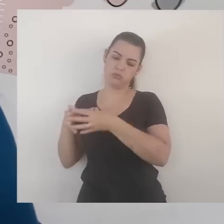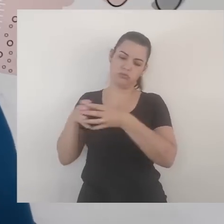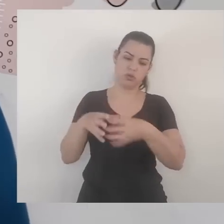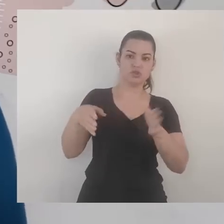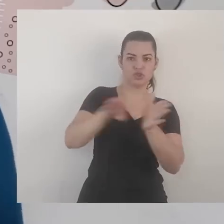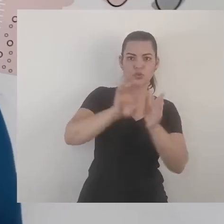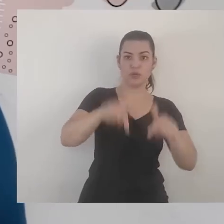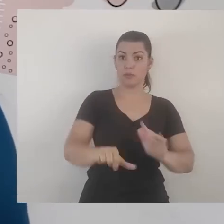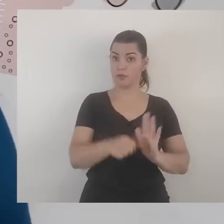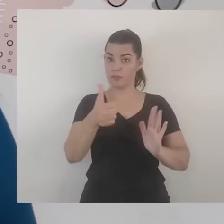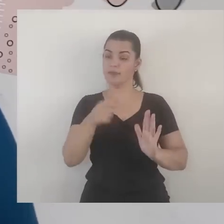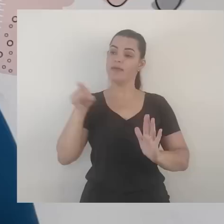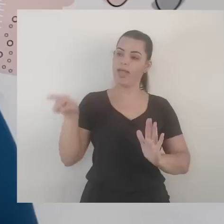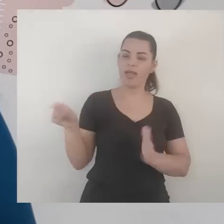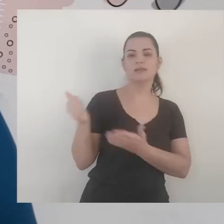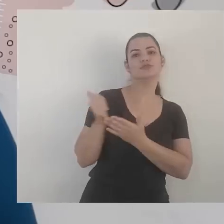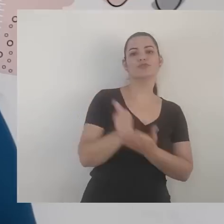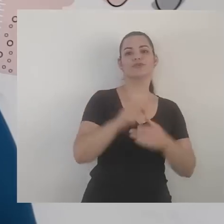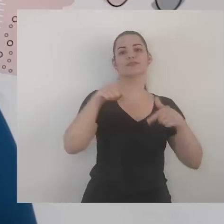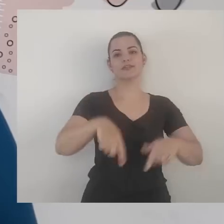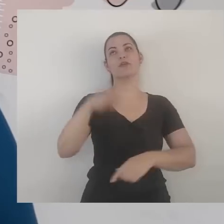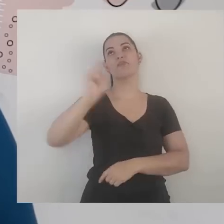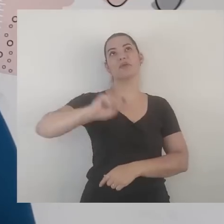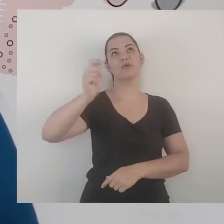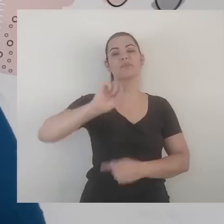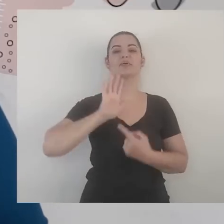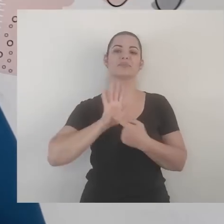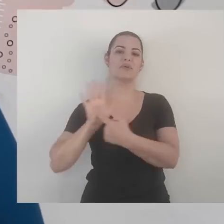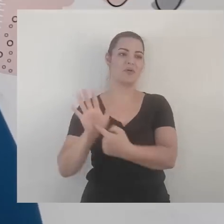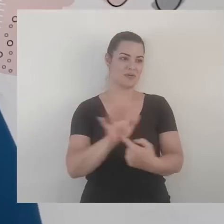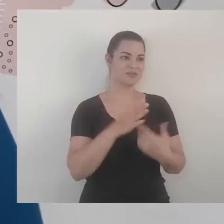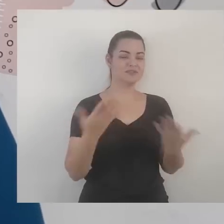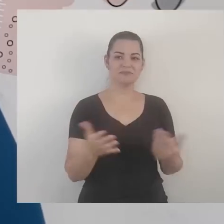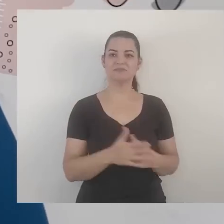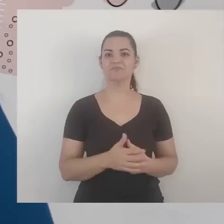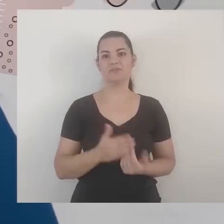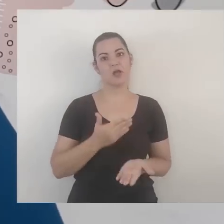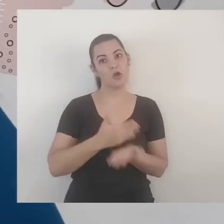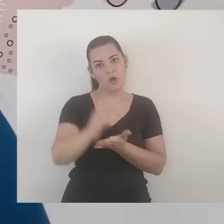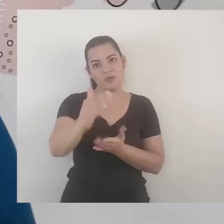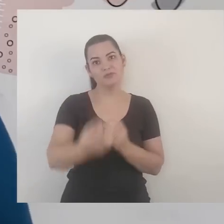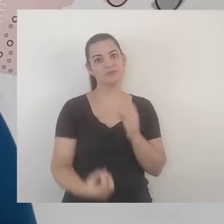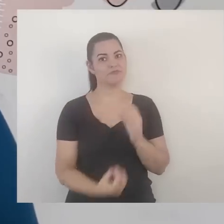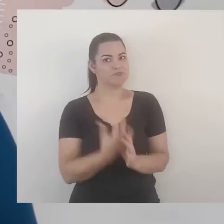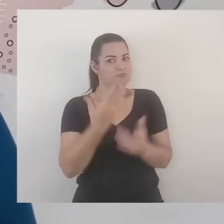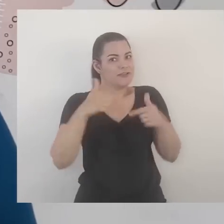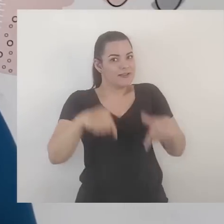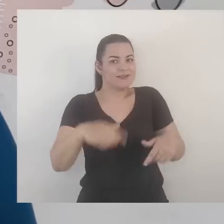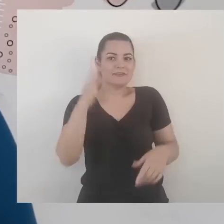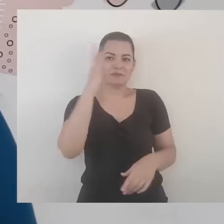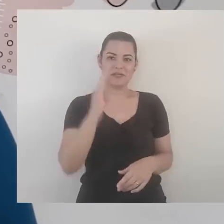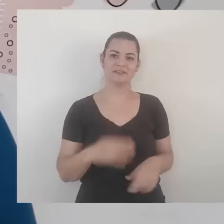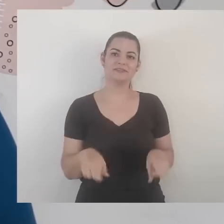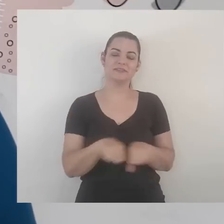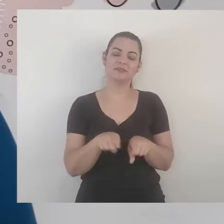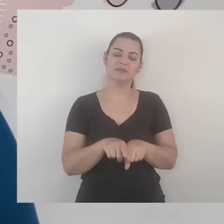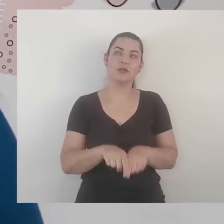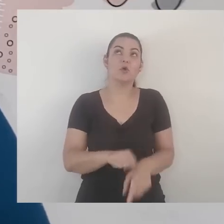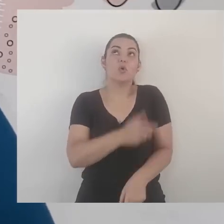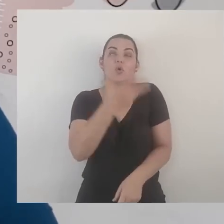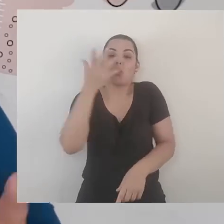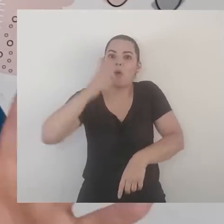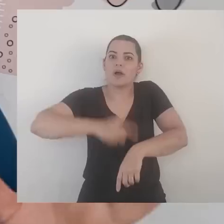que trouxeram as pipas para cá. Há quanto tempo as pipas